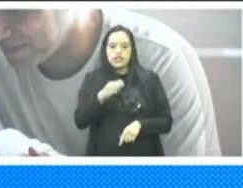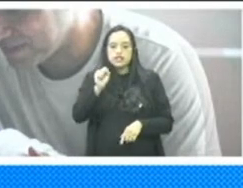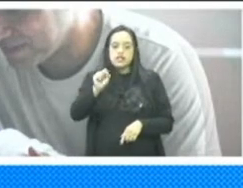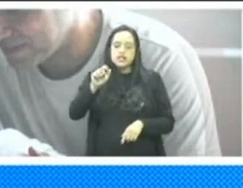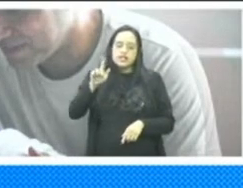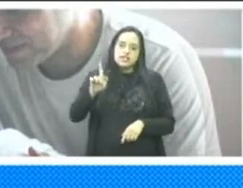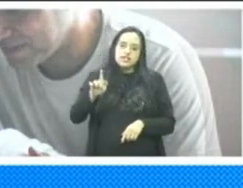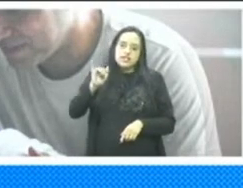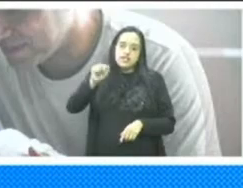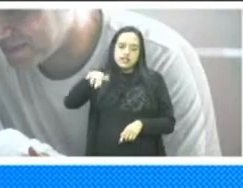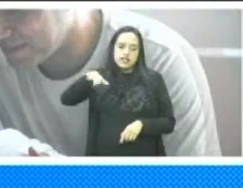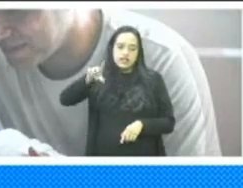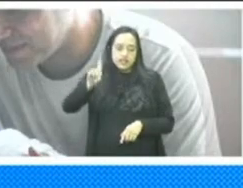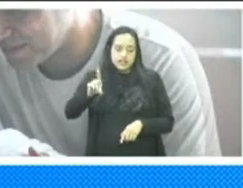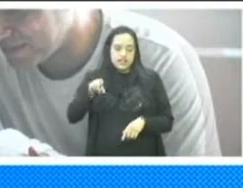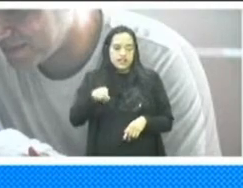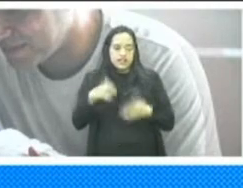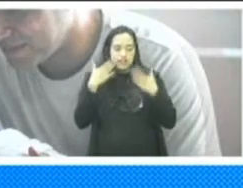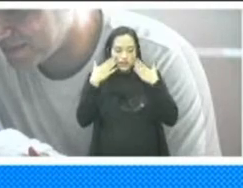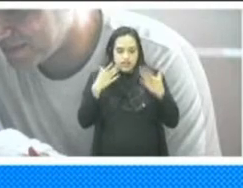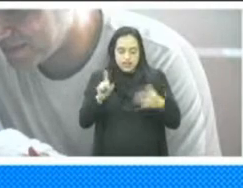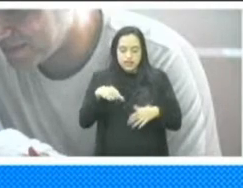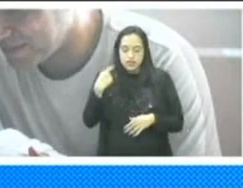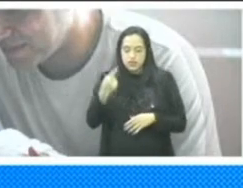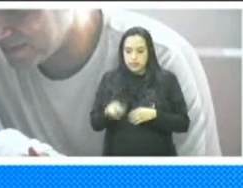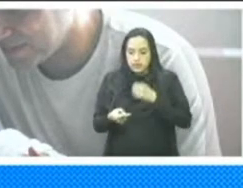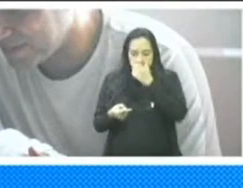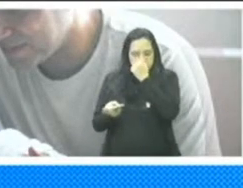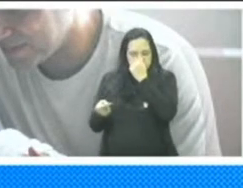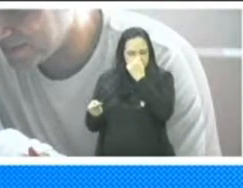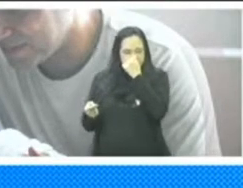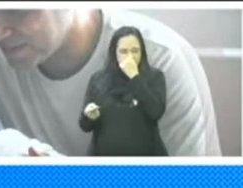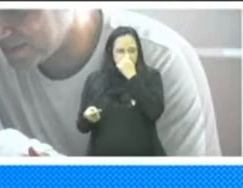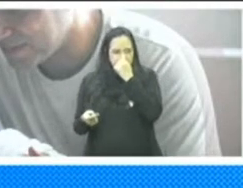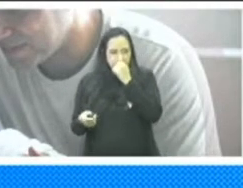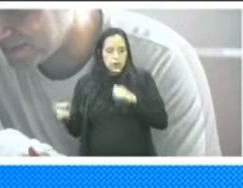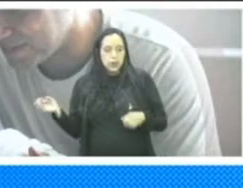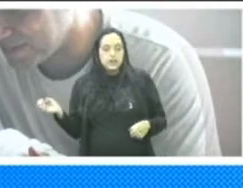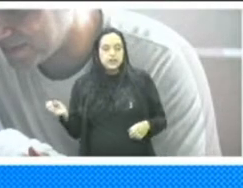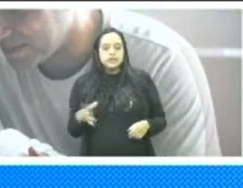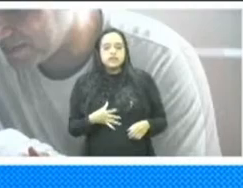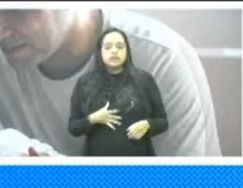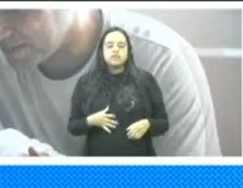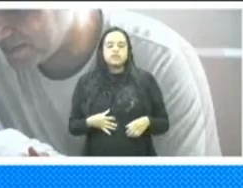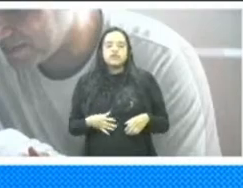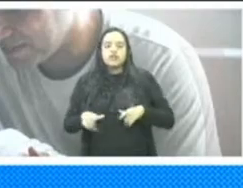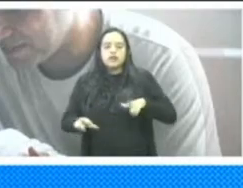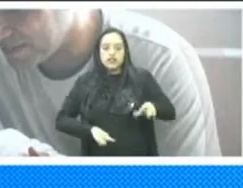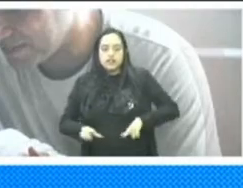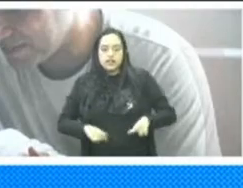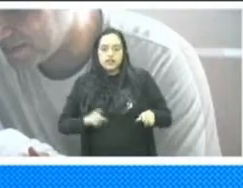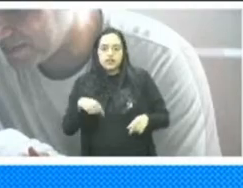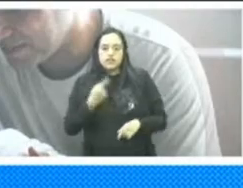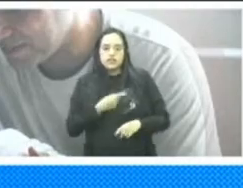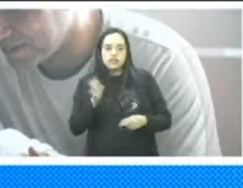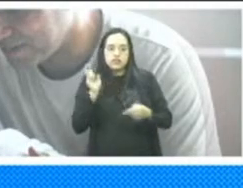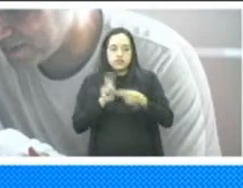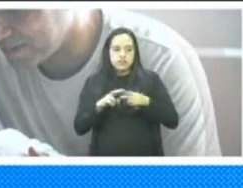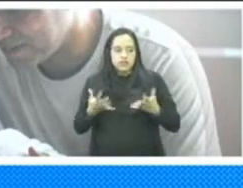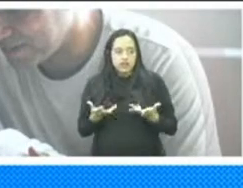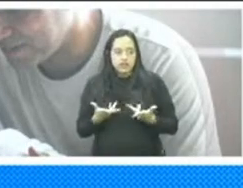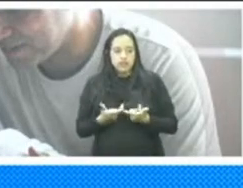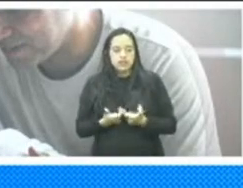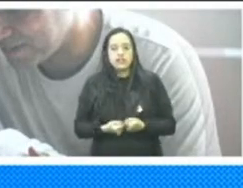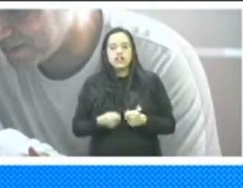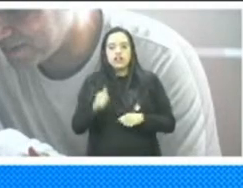né? Ele vai apresentar, na sequência, uma nova funcionalidade do nosso ESUS APS para qualificação